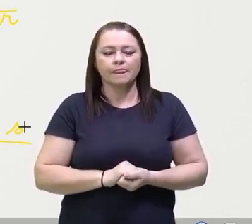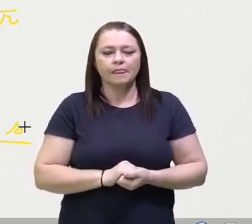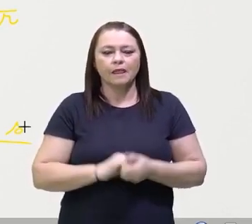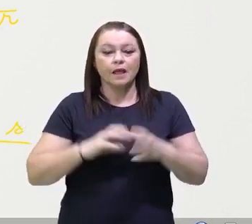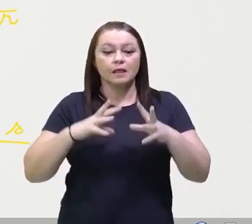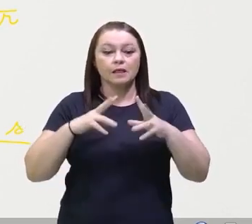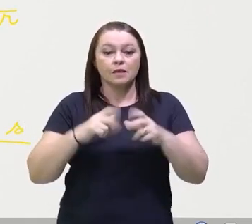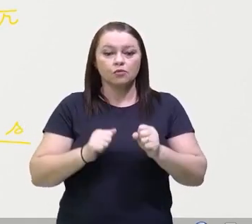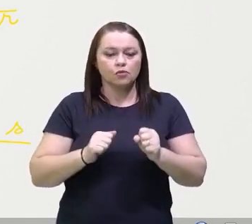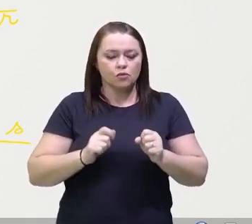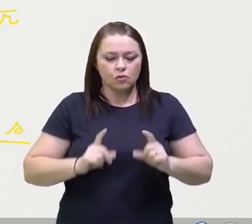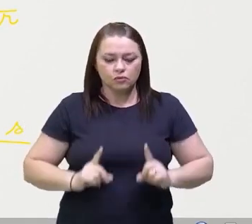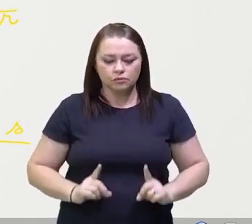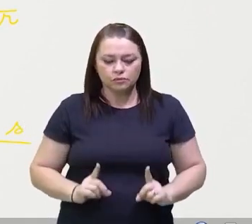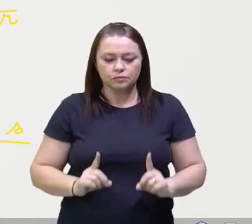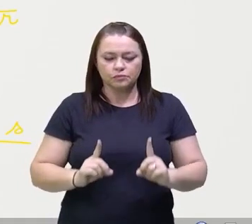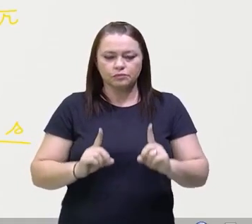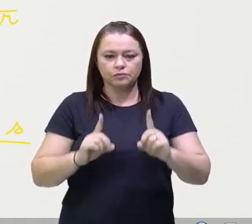por segmentos o quê?